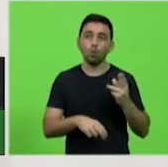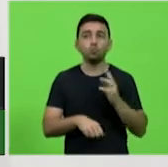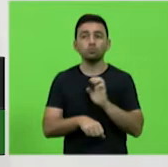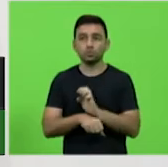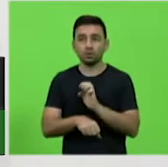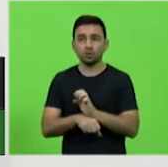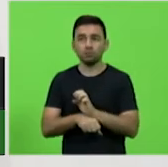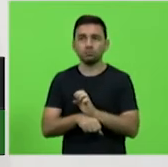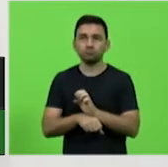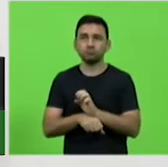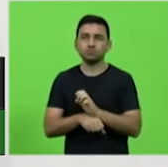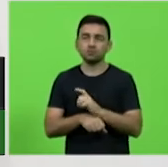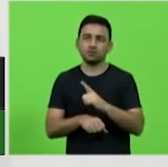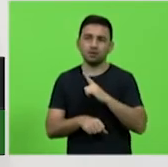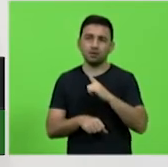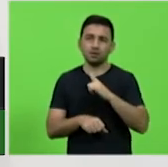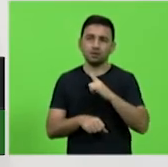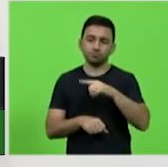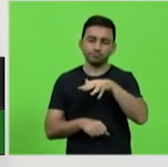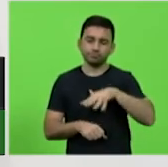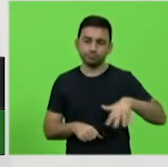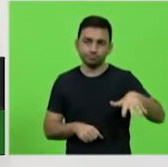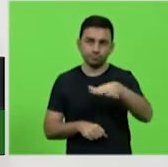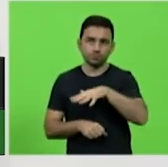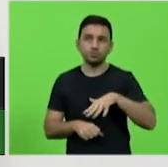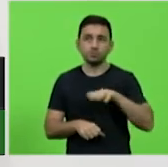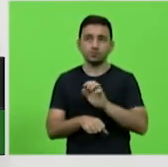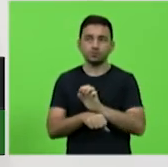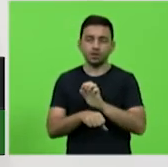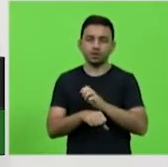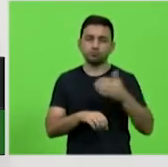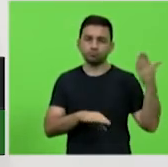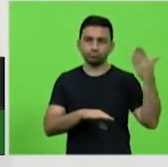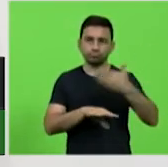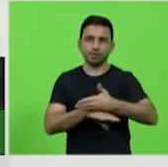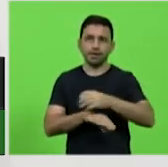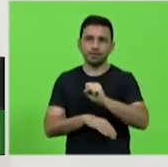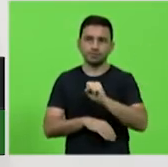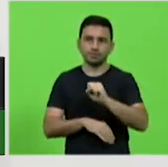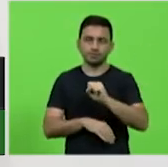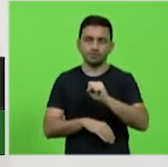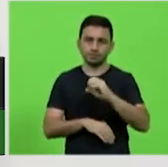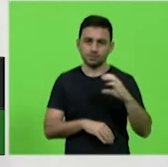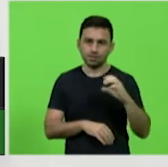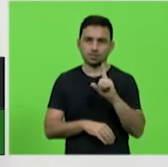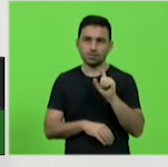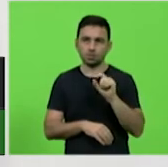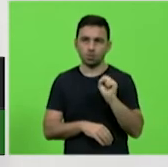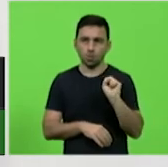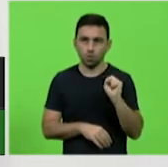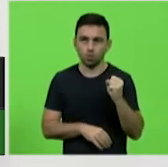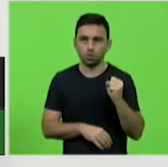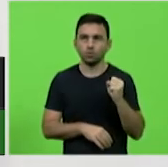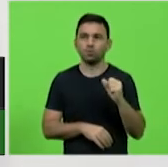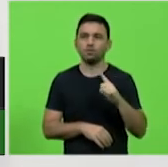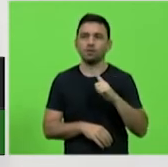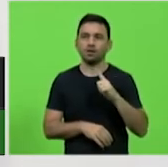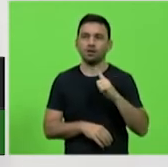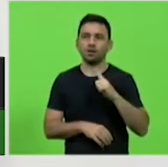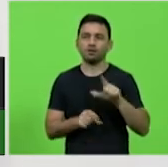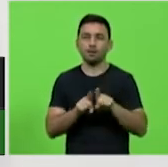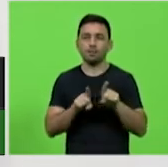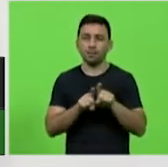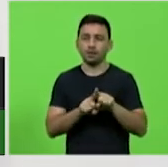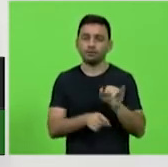que corte o estado de Santa Catarina como um todo, como é o caso da SC-108. Como é o caso, lá no Vale do